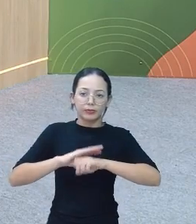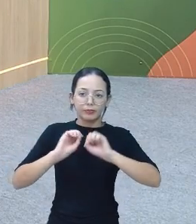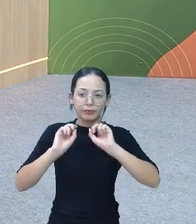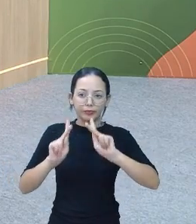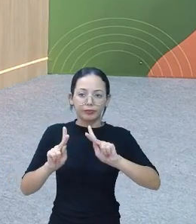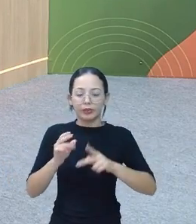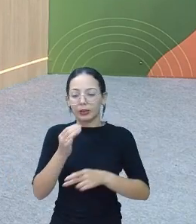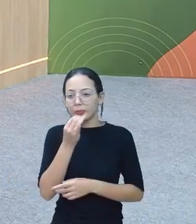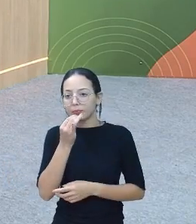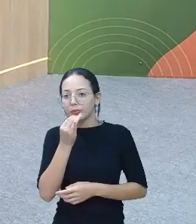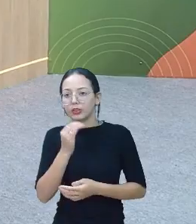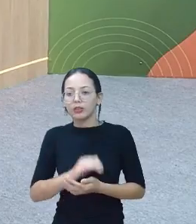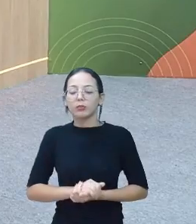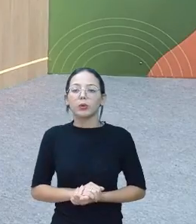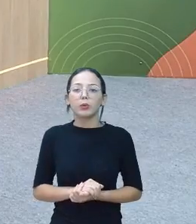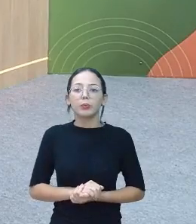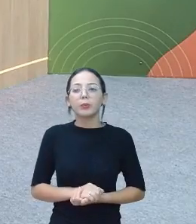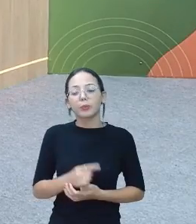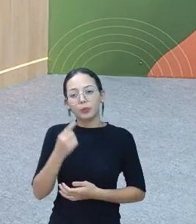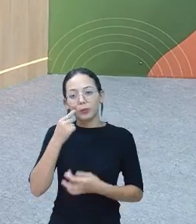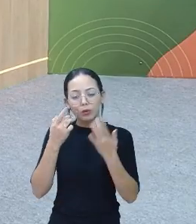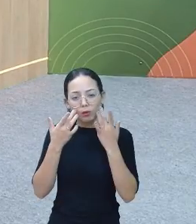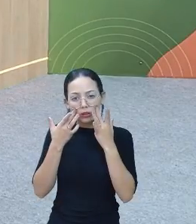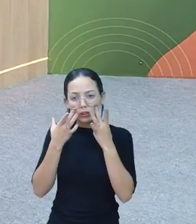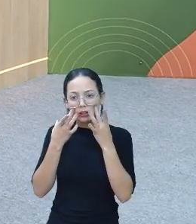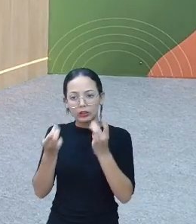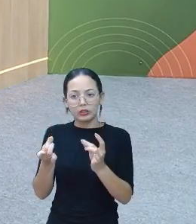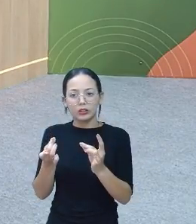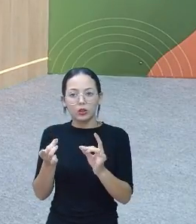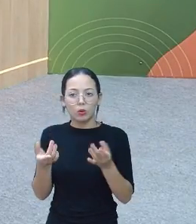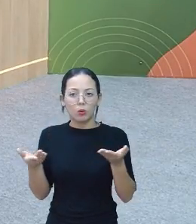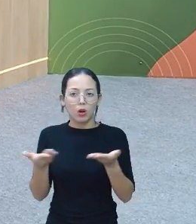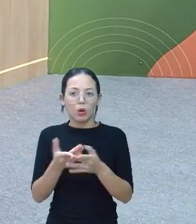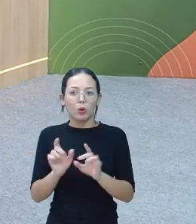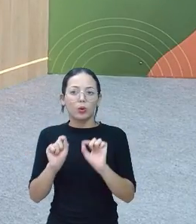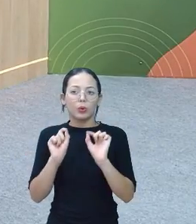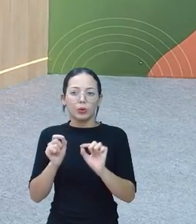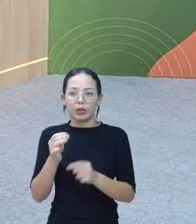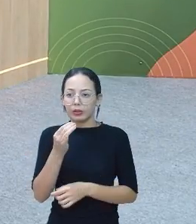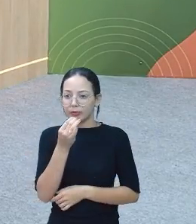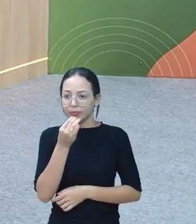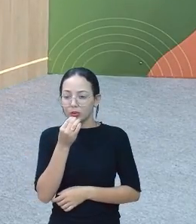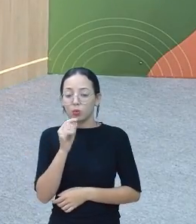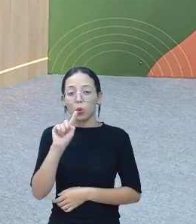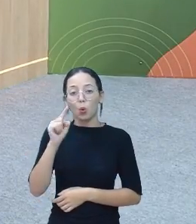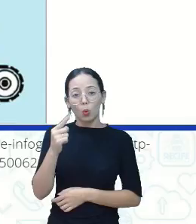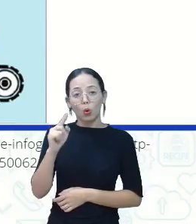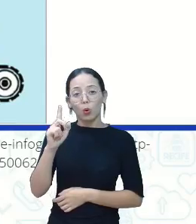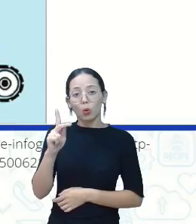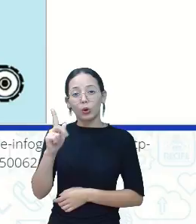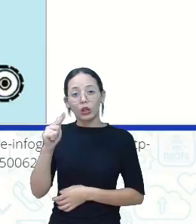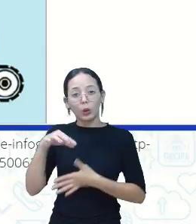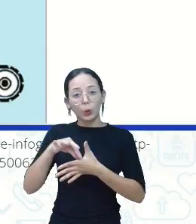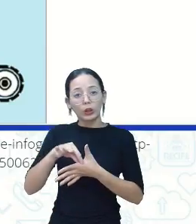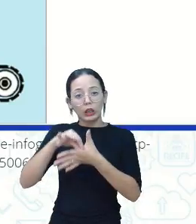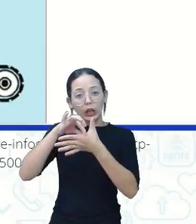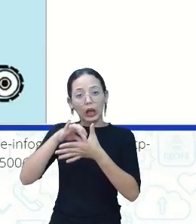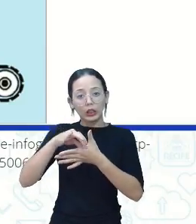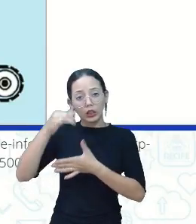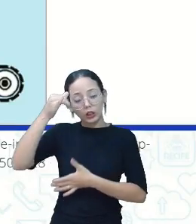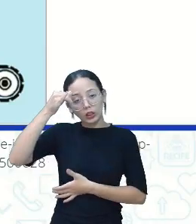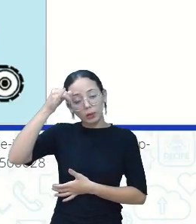certo? Por exemplo, um que chamou bastante atenção nesse daqui é que 1 quilo de carne de boi,